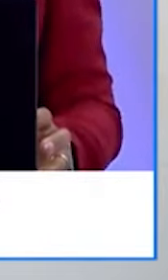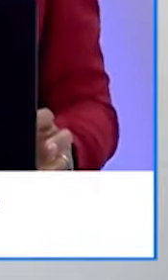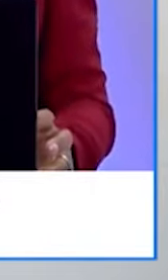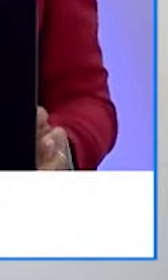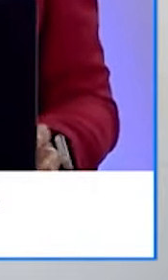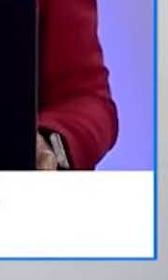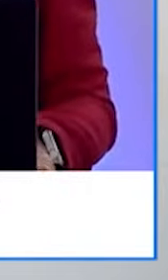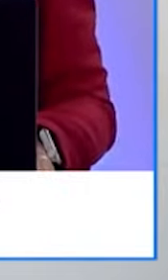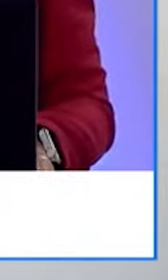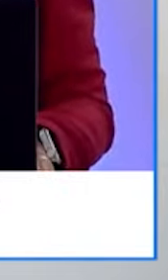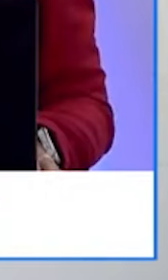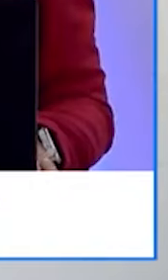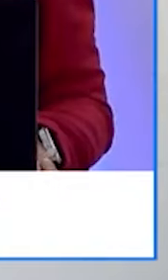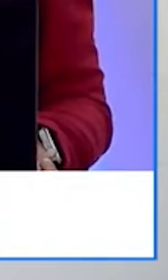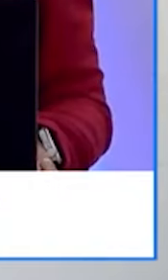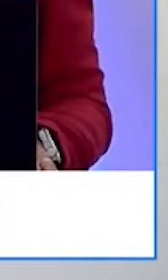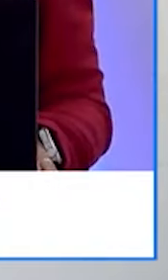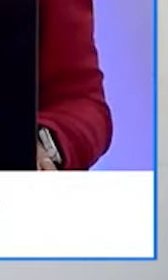do governo lá da Guiana?